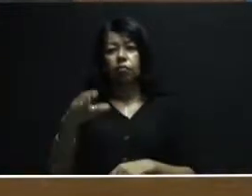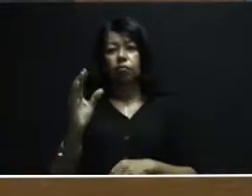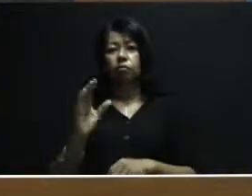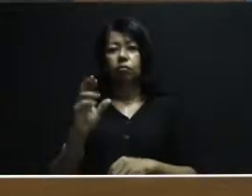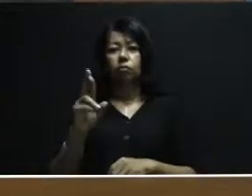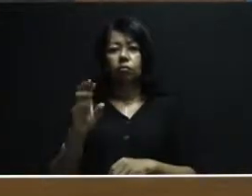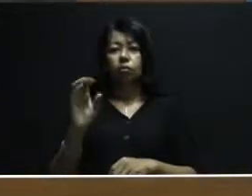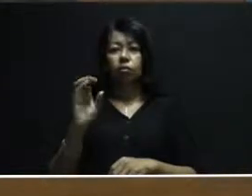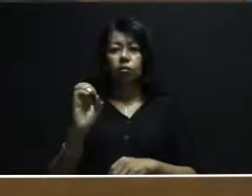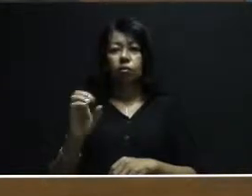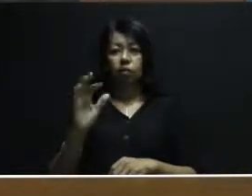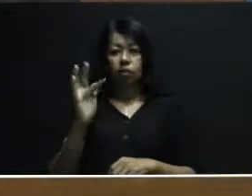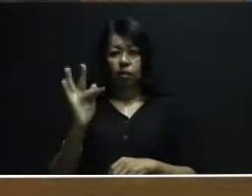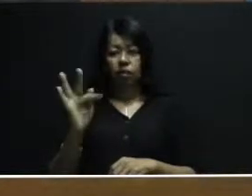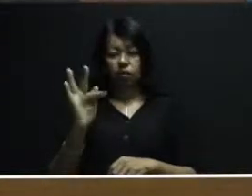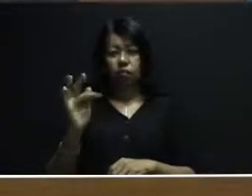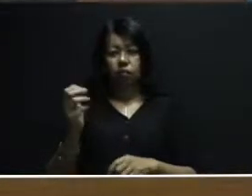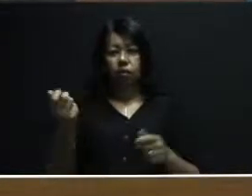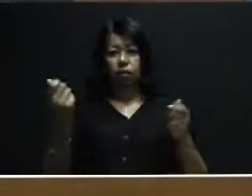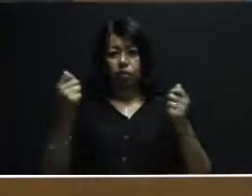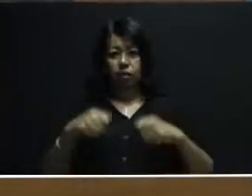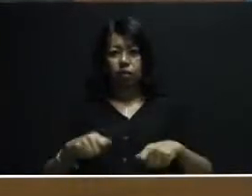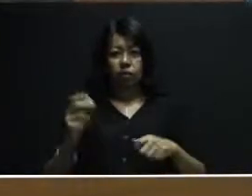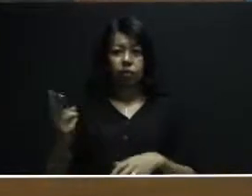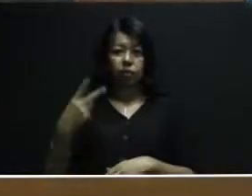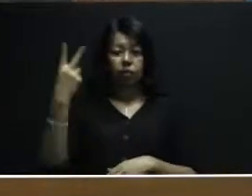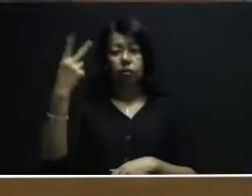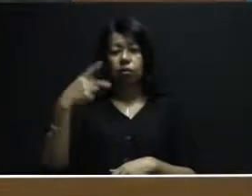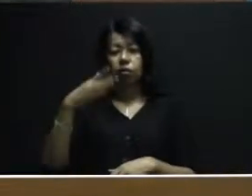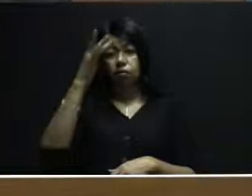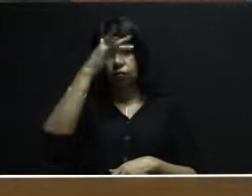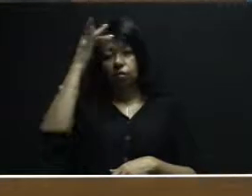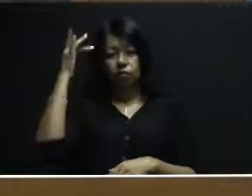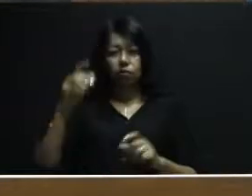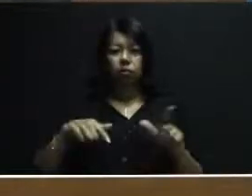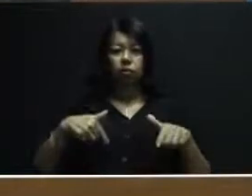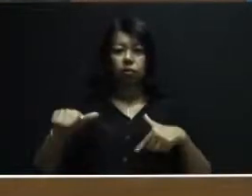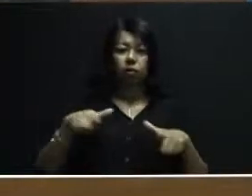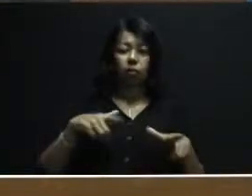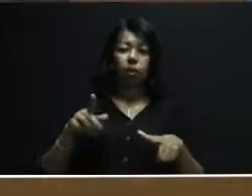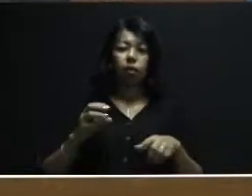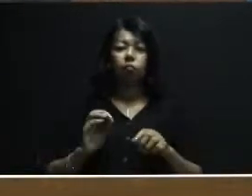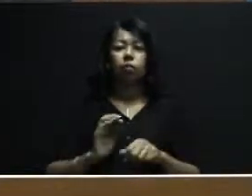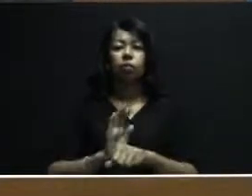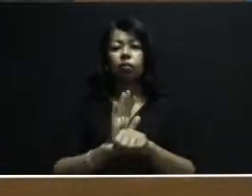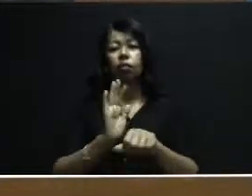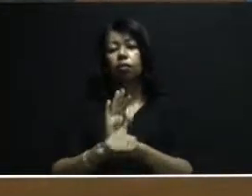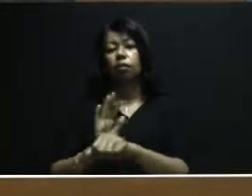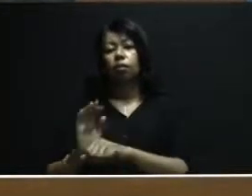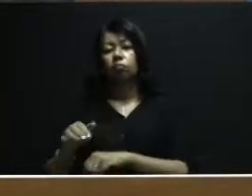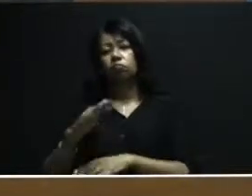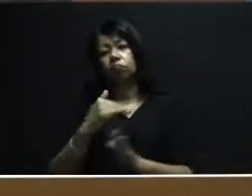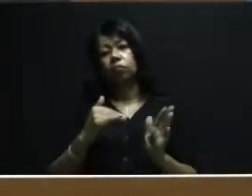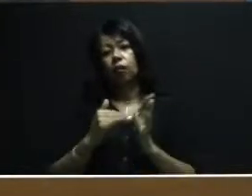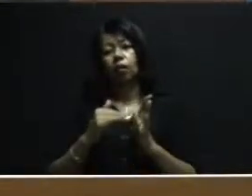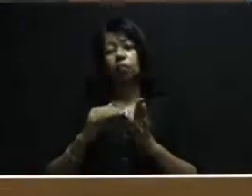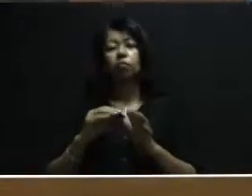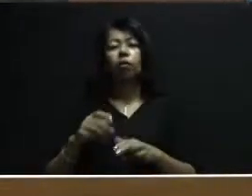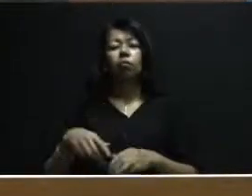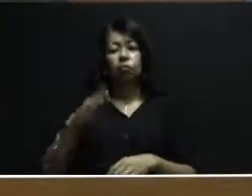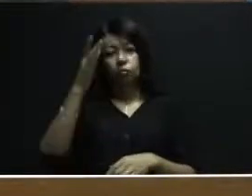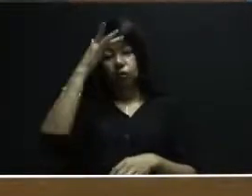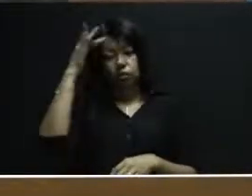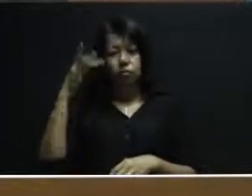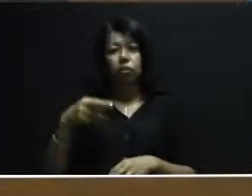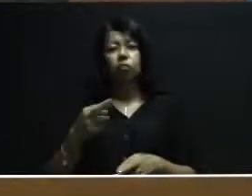capacitando e valorizando seus profissionais, com o objetivo de fornecer a toda a sociedade um profissional extremamente